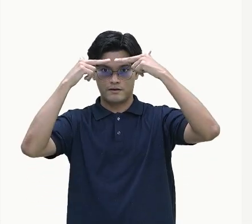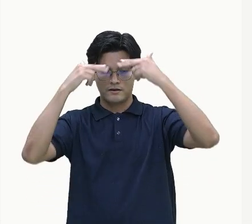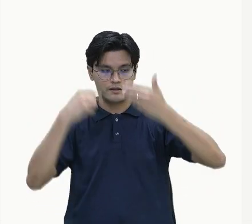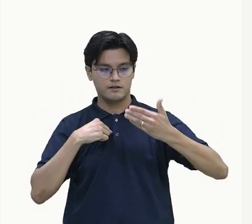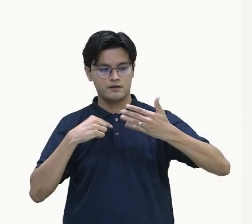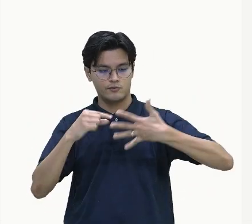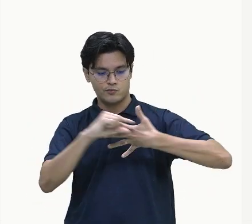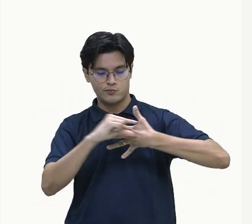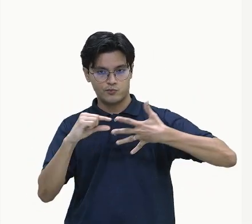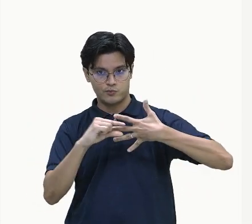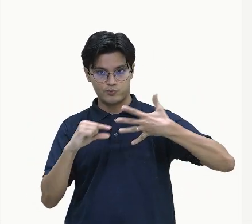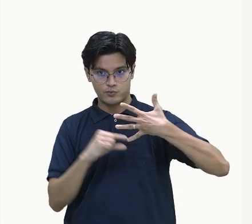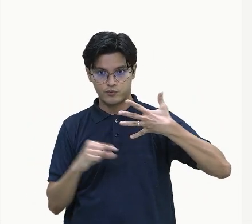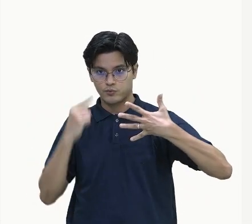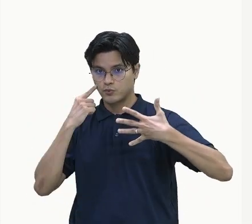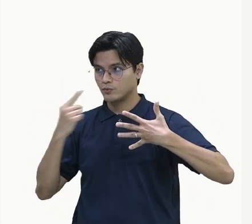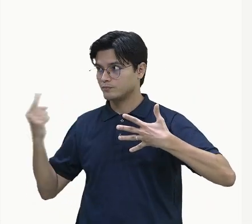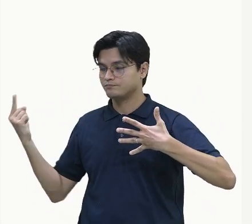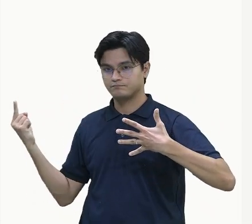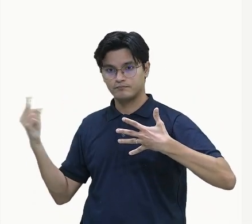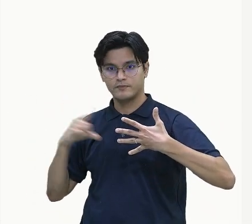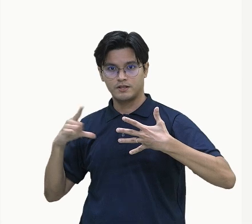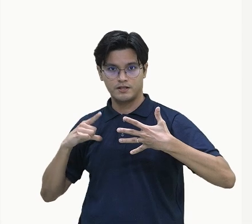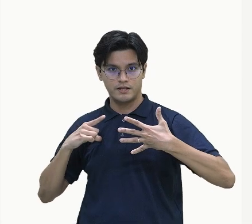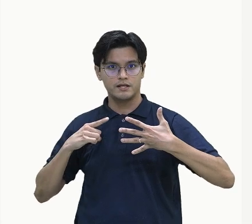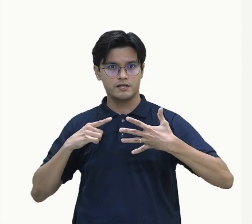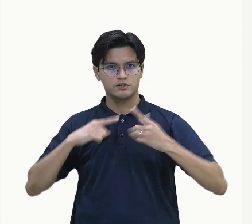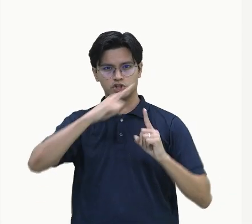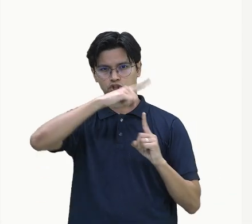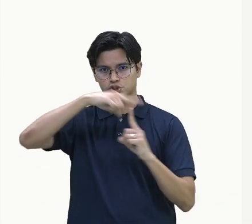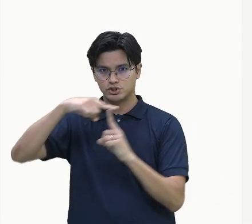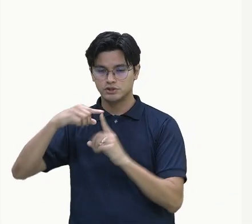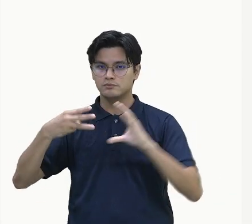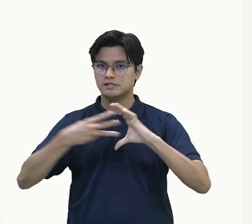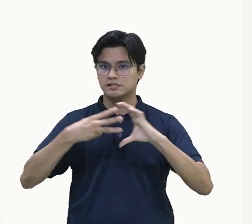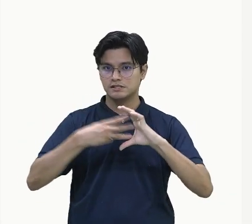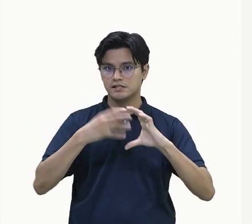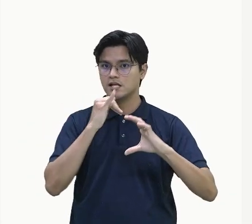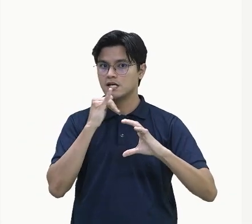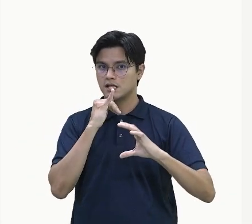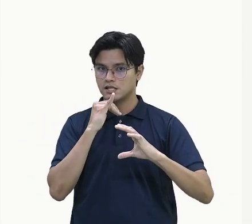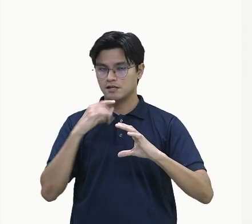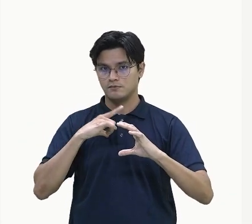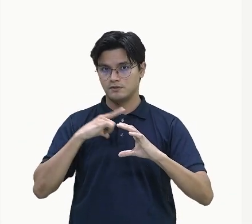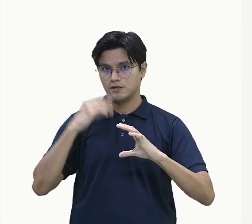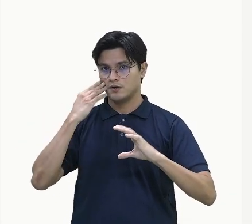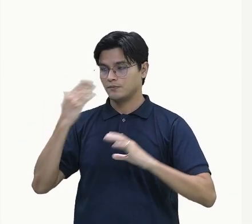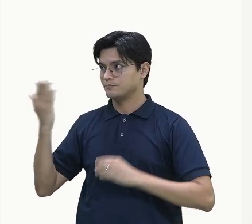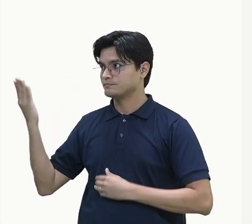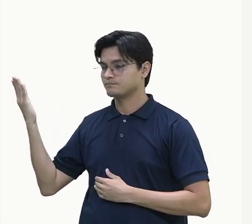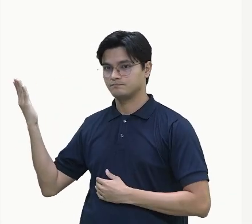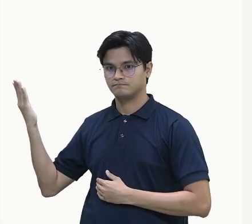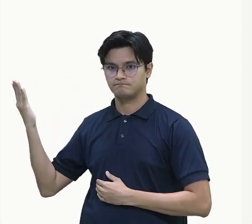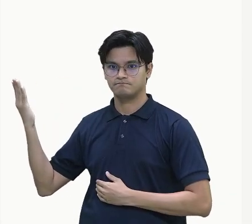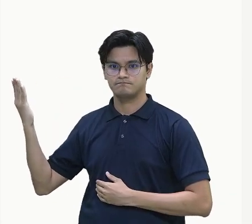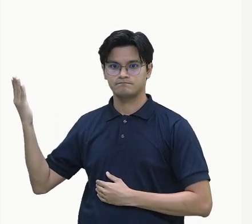células. Essas que vocês estão vendo aí num cantinho superior à direita da sua tela, né, são as